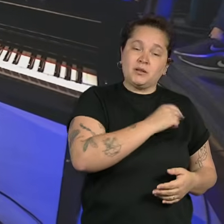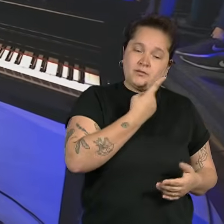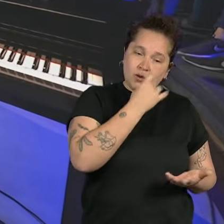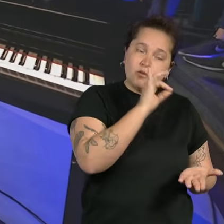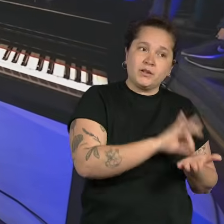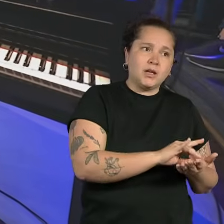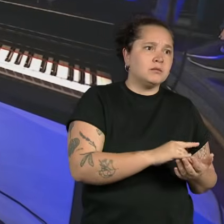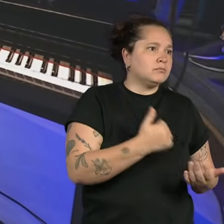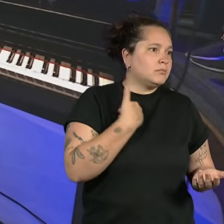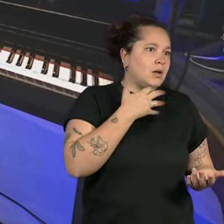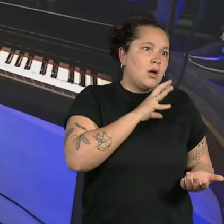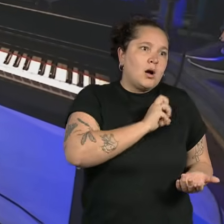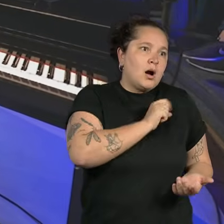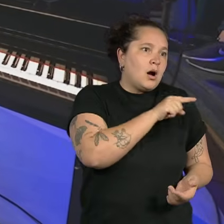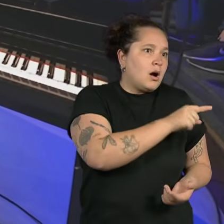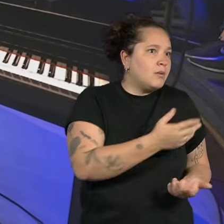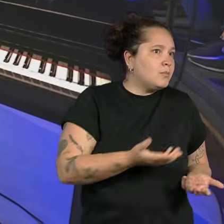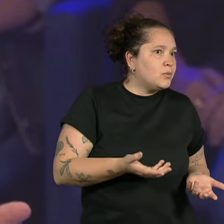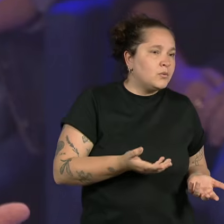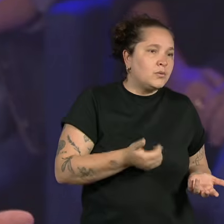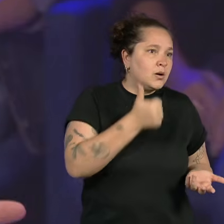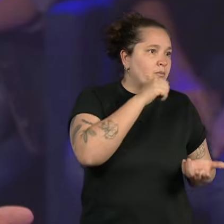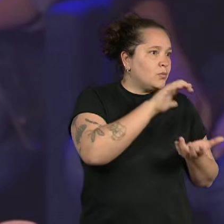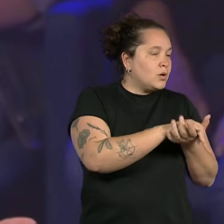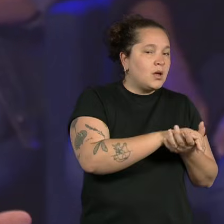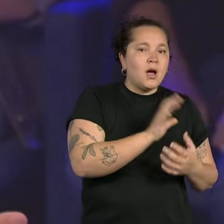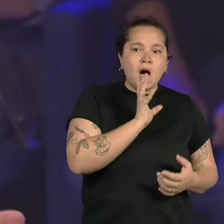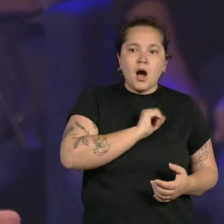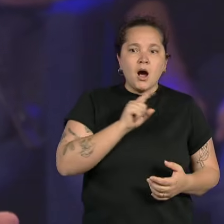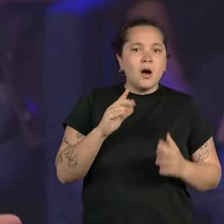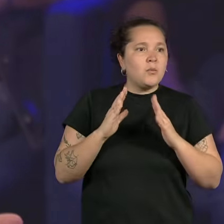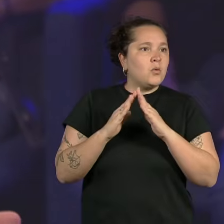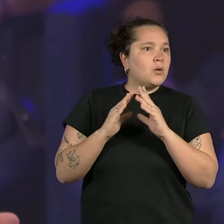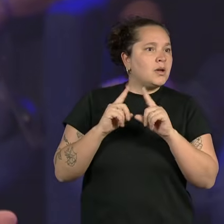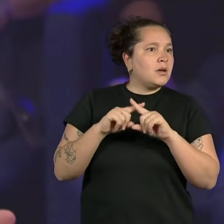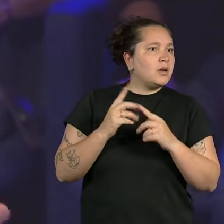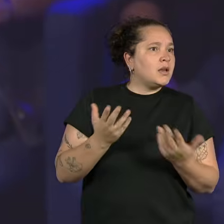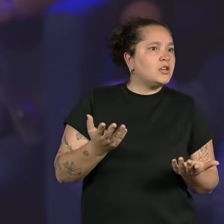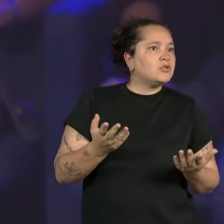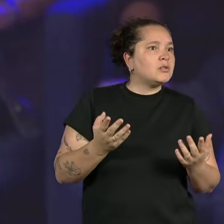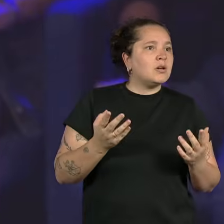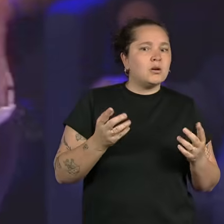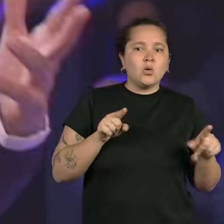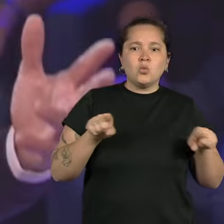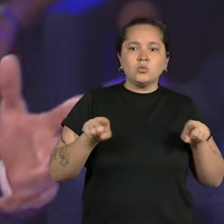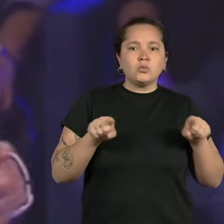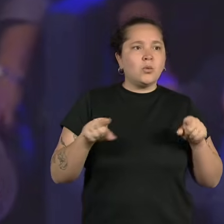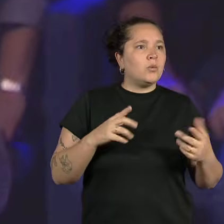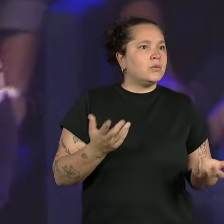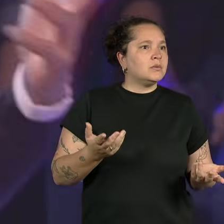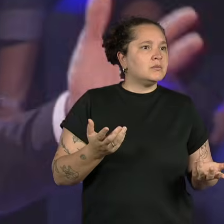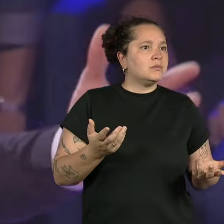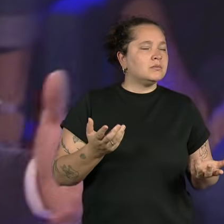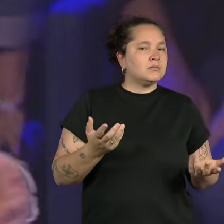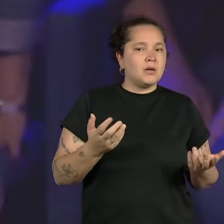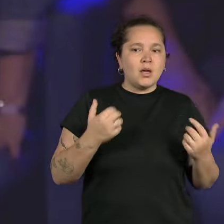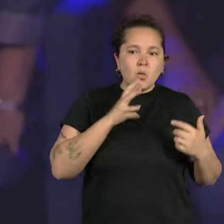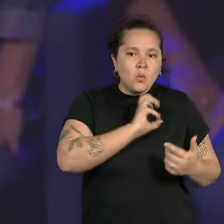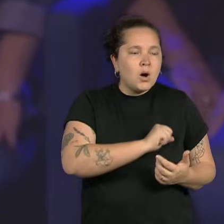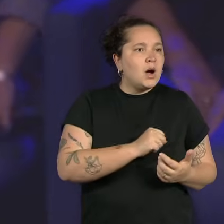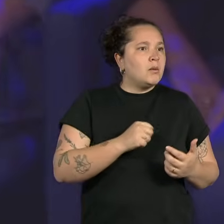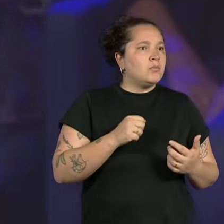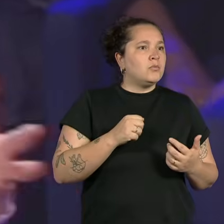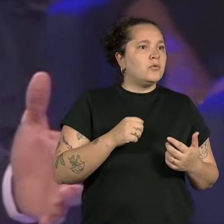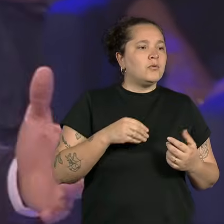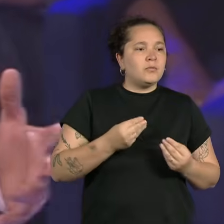fosse, olha, eu amo essa mulher e amo a igreja, eu amo os dois. Eu não sei o que eu faço, porque eu amo o sagrado, eu amo celebrar, eu